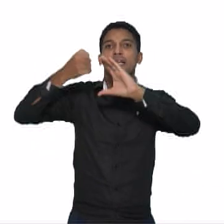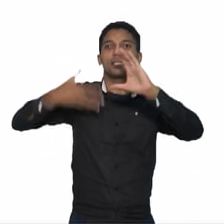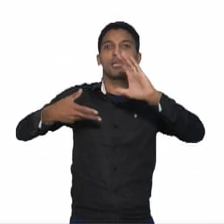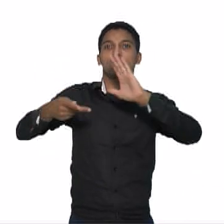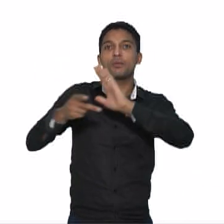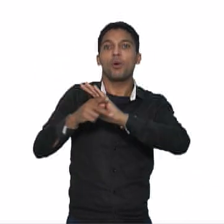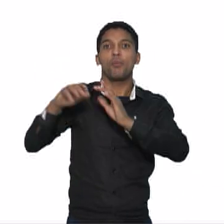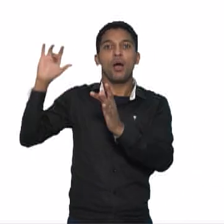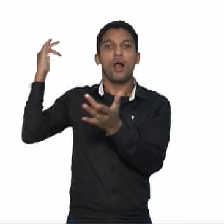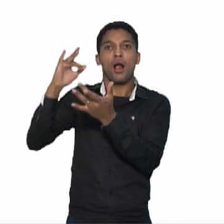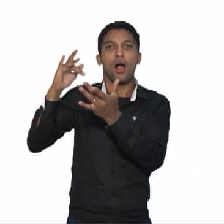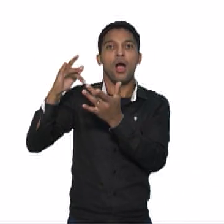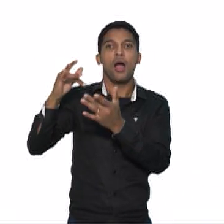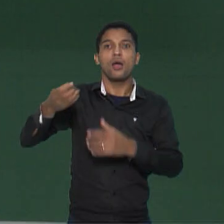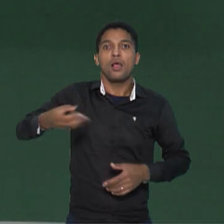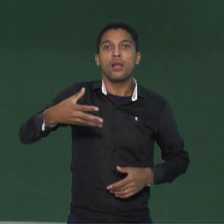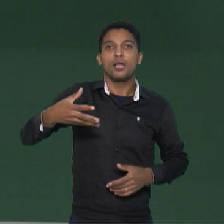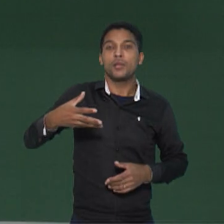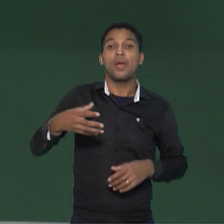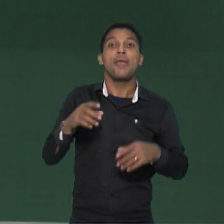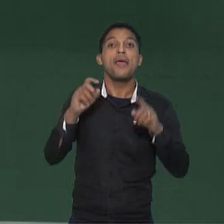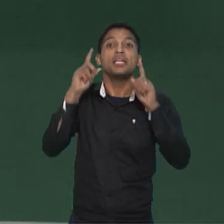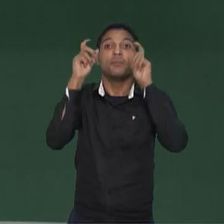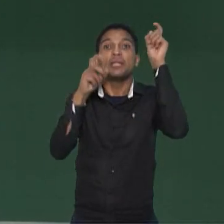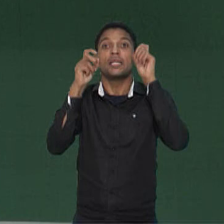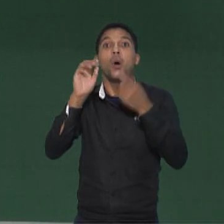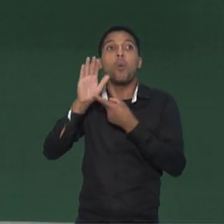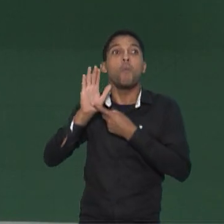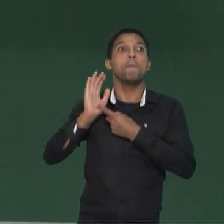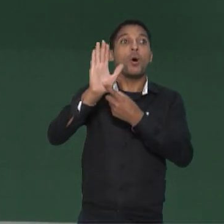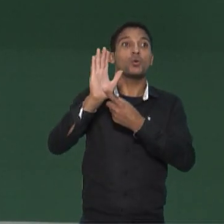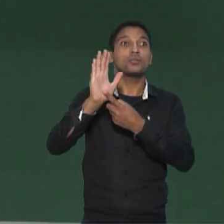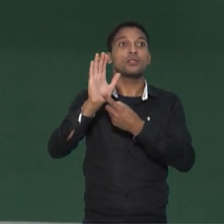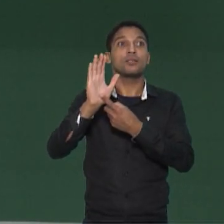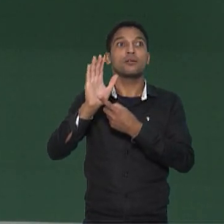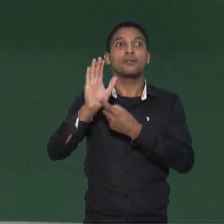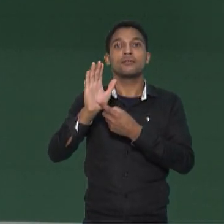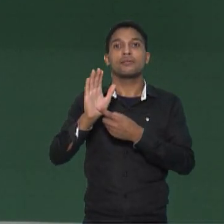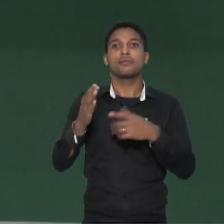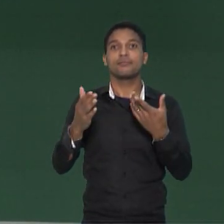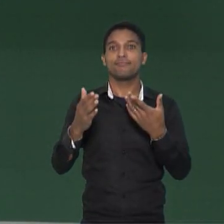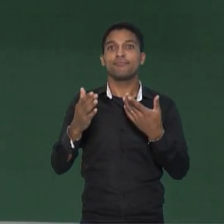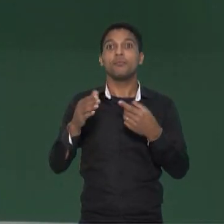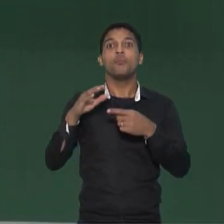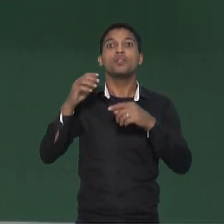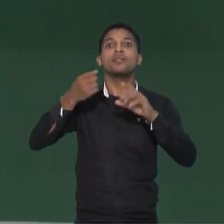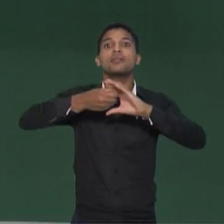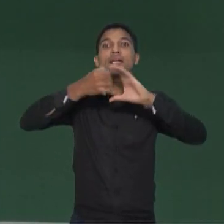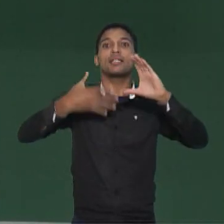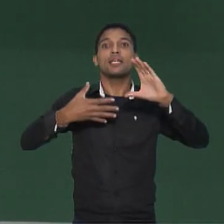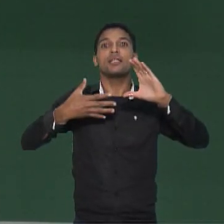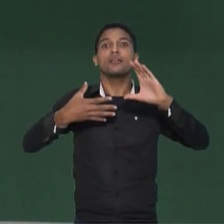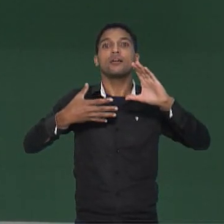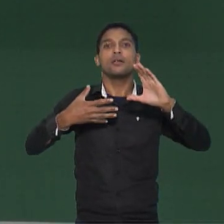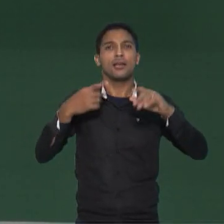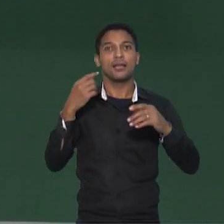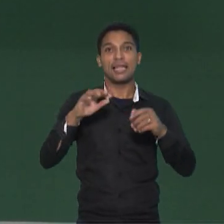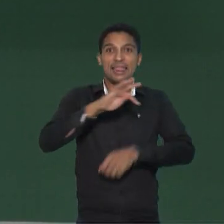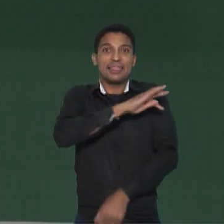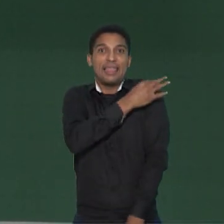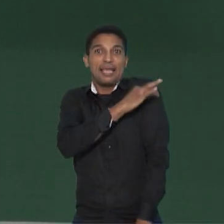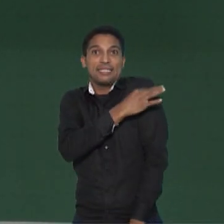focados no emocional. Então, se eu olhasse esse quadro, eu falava, esse quadro é um quadro renascentista. Qual que seria a grande diferença? A técnica da